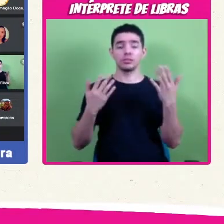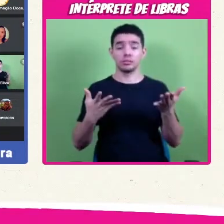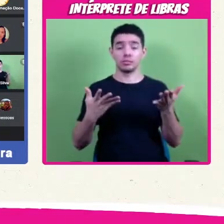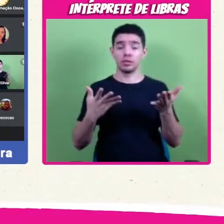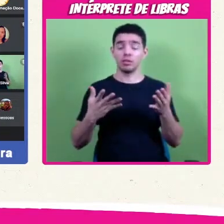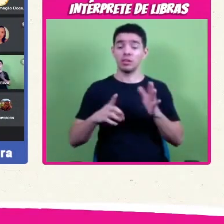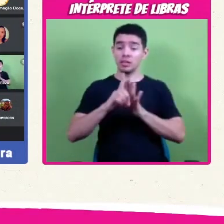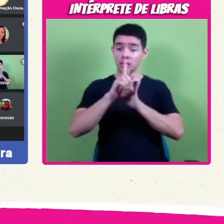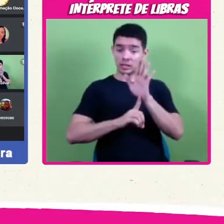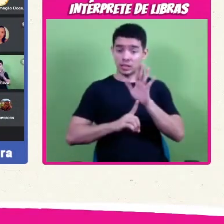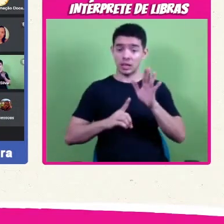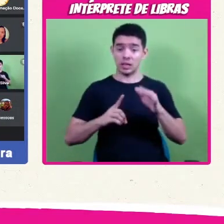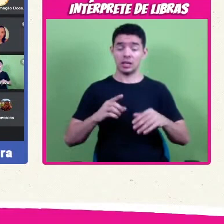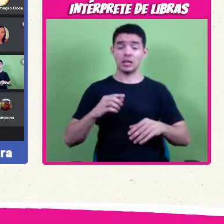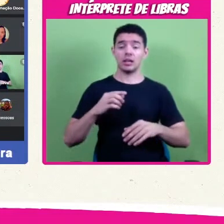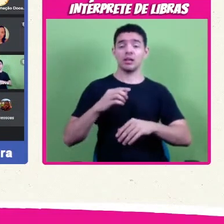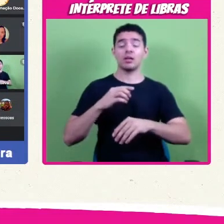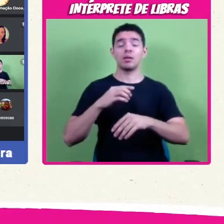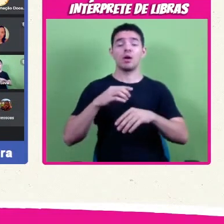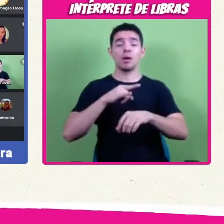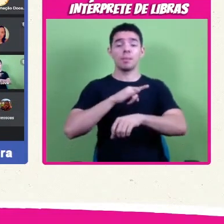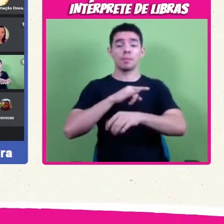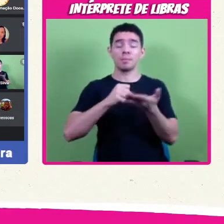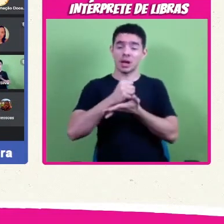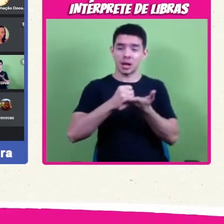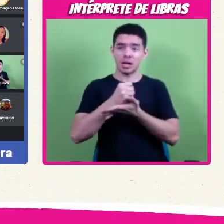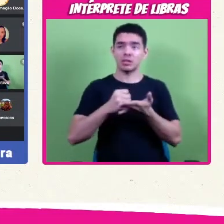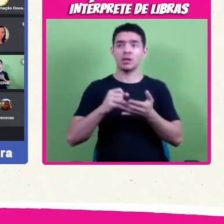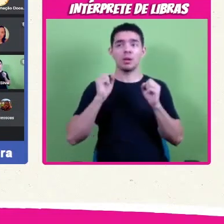direito básico, ela pode acarretar inúmeros